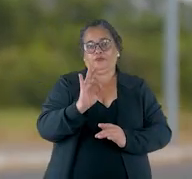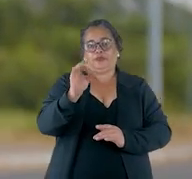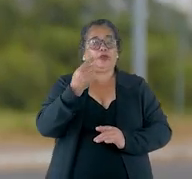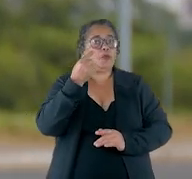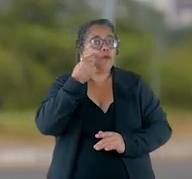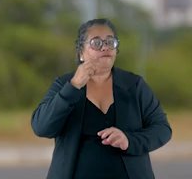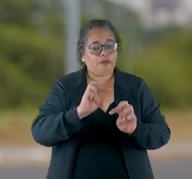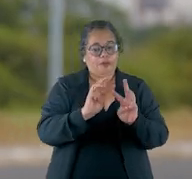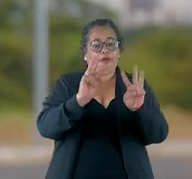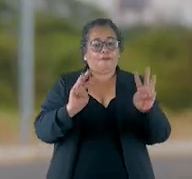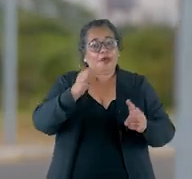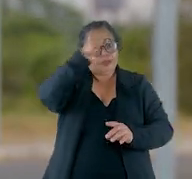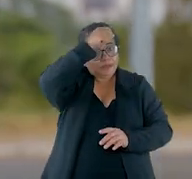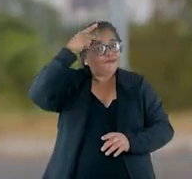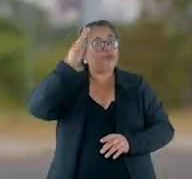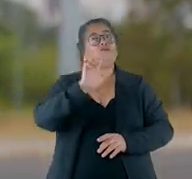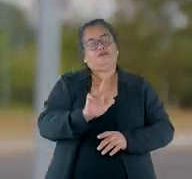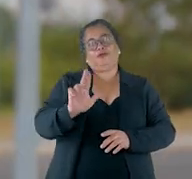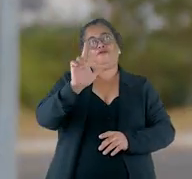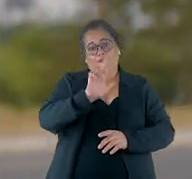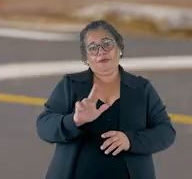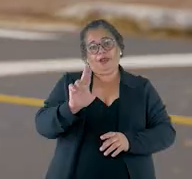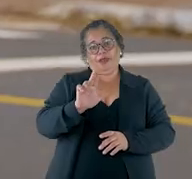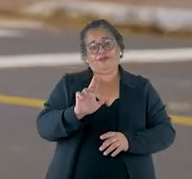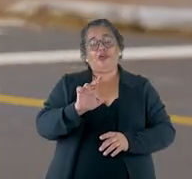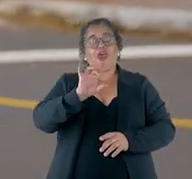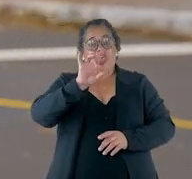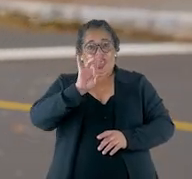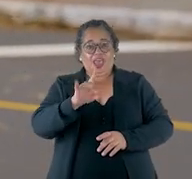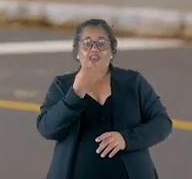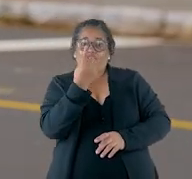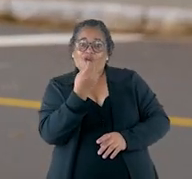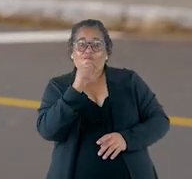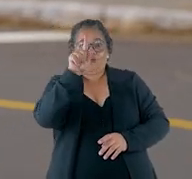mais, acompanhe a página da Prefeitura de Uberlândia.